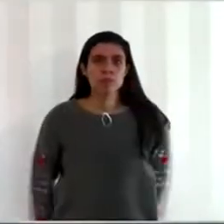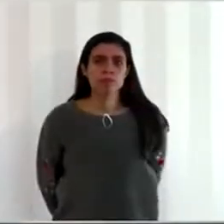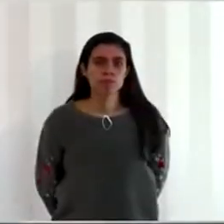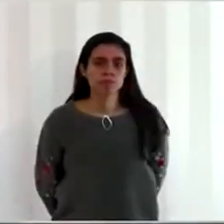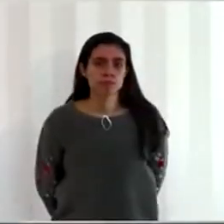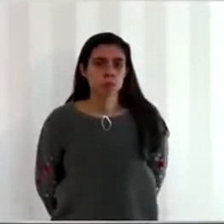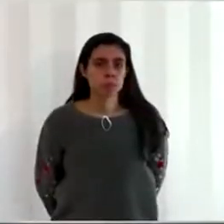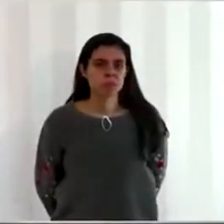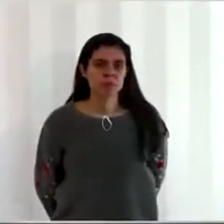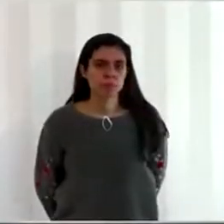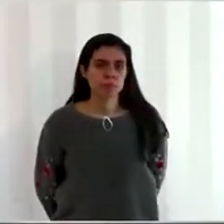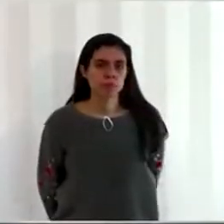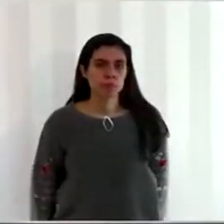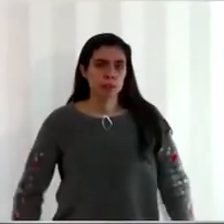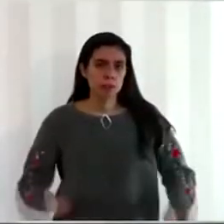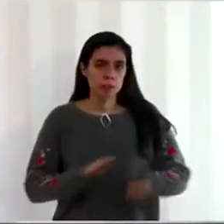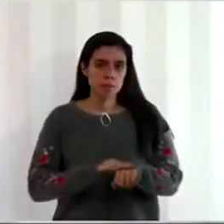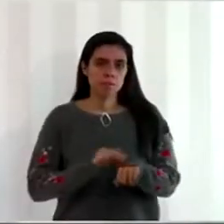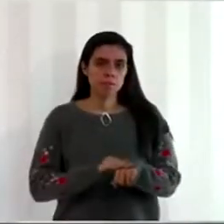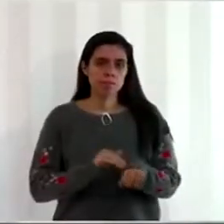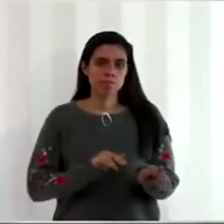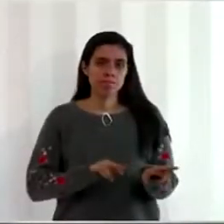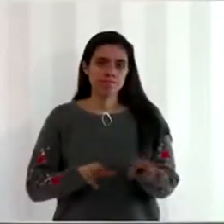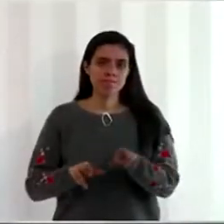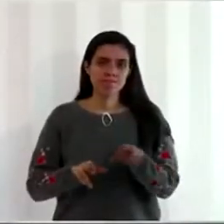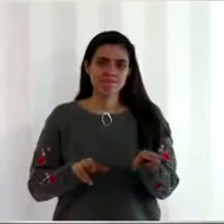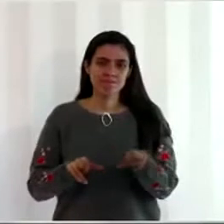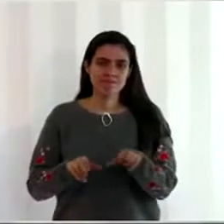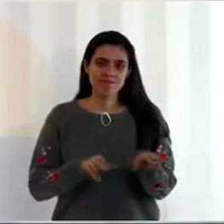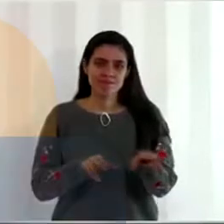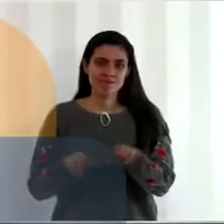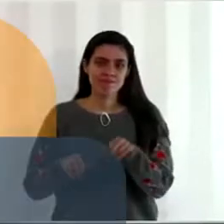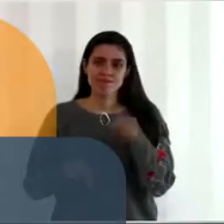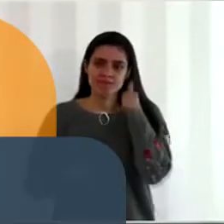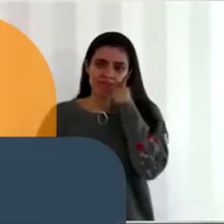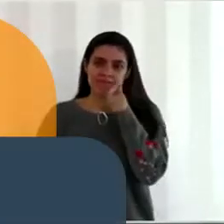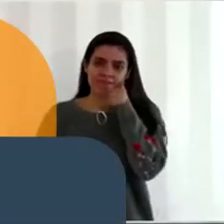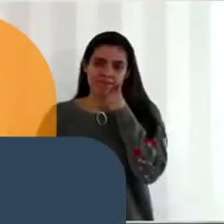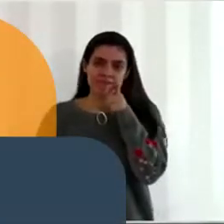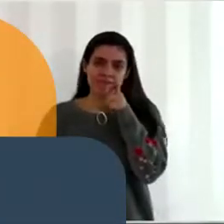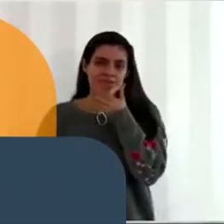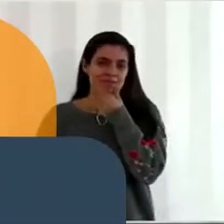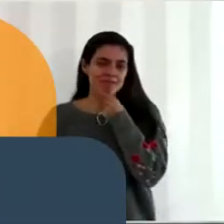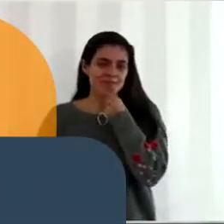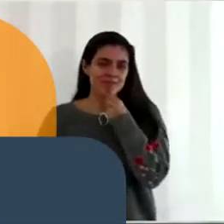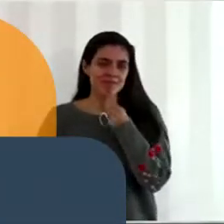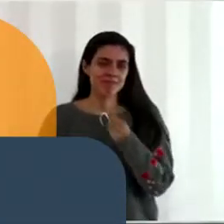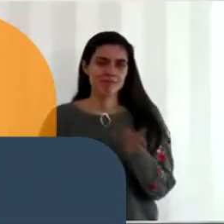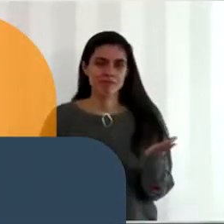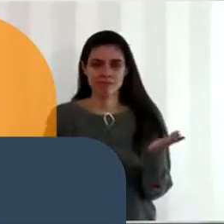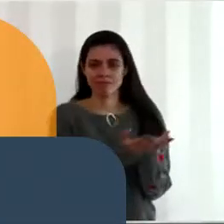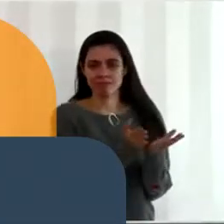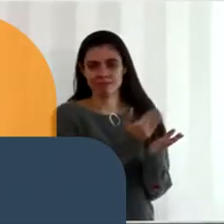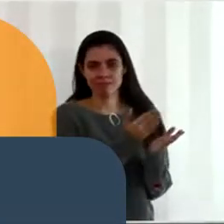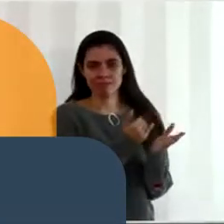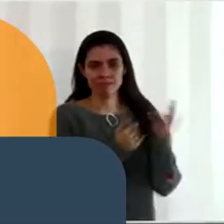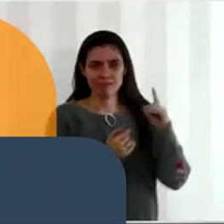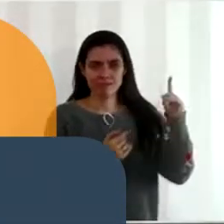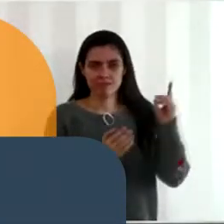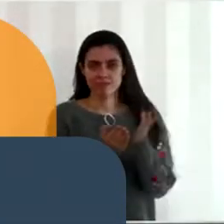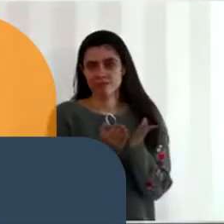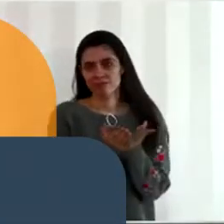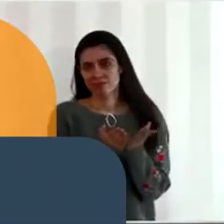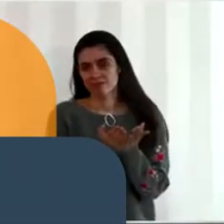Quero convidar os irmãos e irmãs presentes aqui na igreja e em seus lares para que abram a palavra do Senhor, mais uma vez no